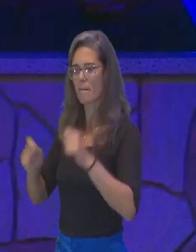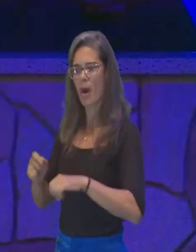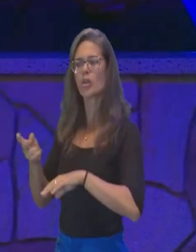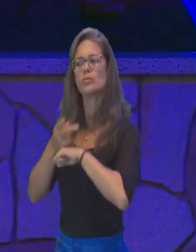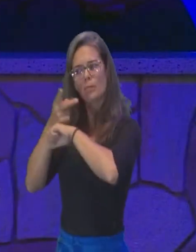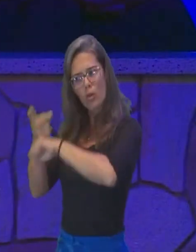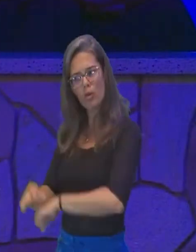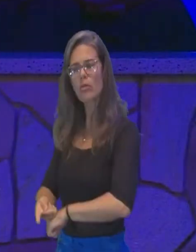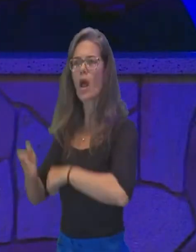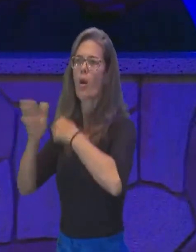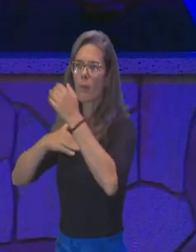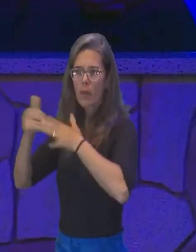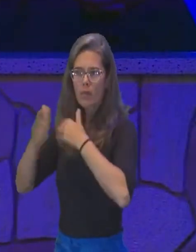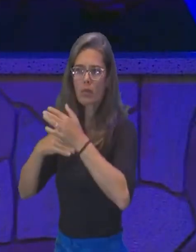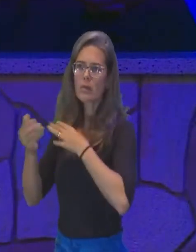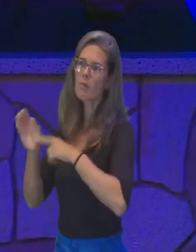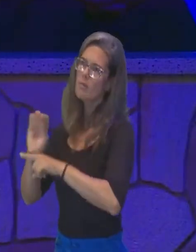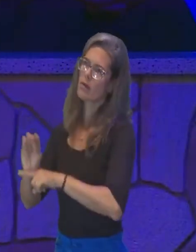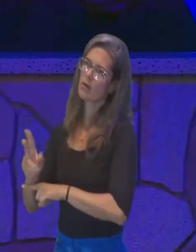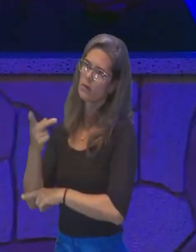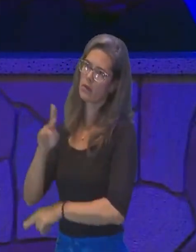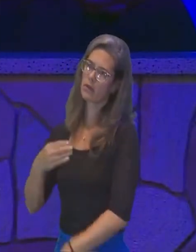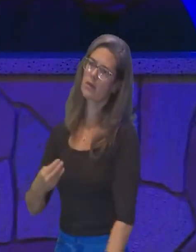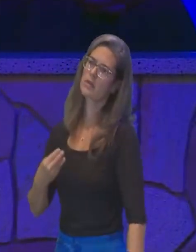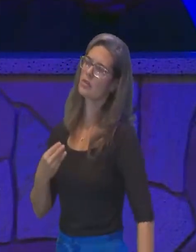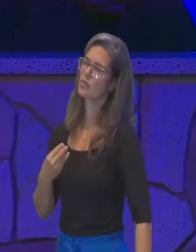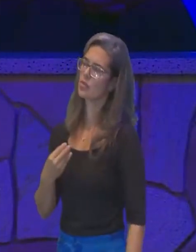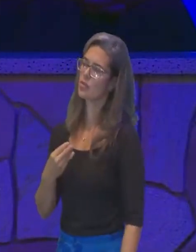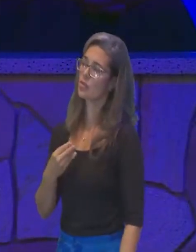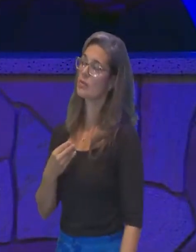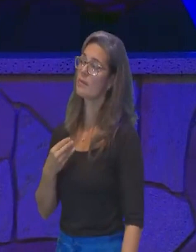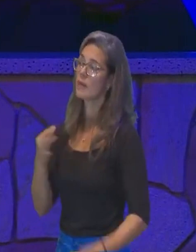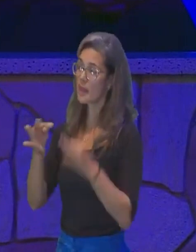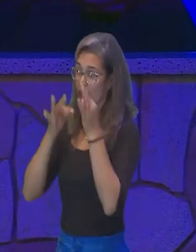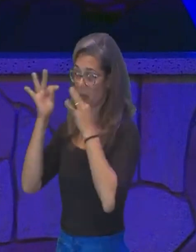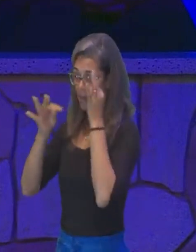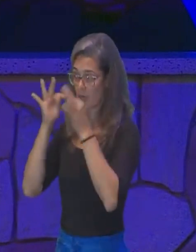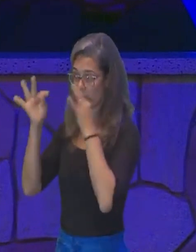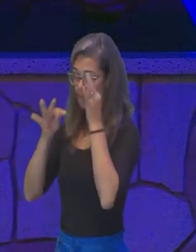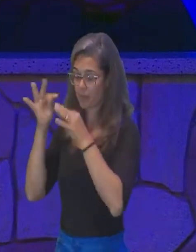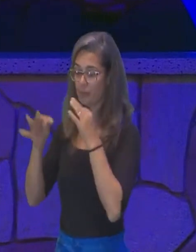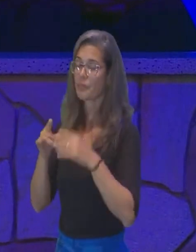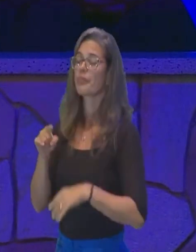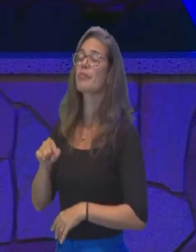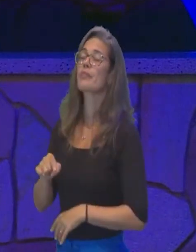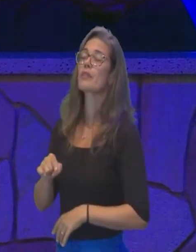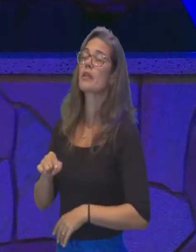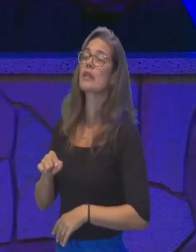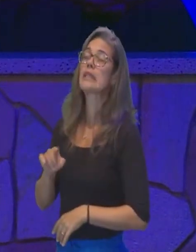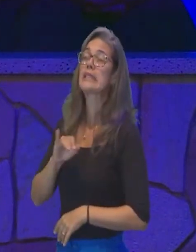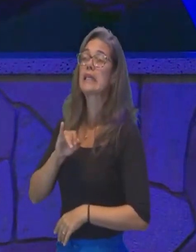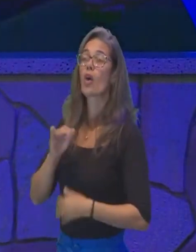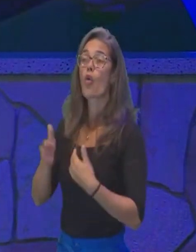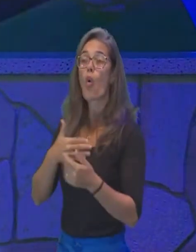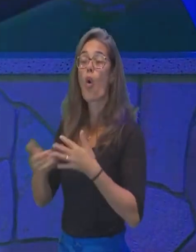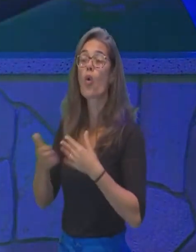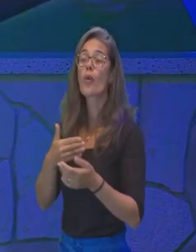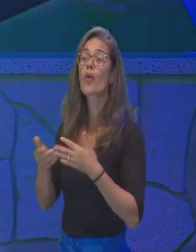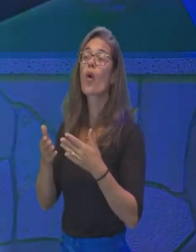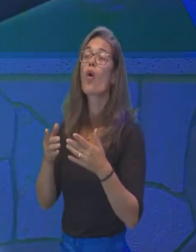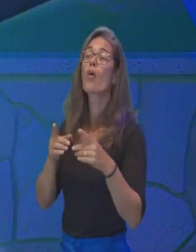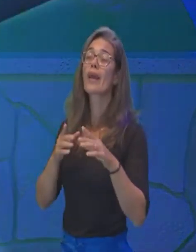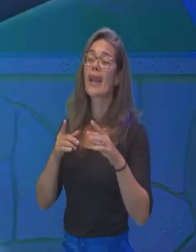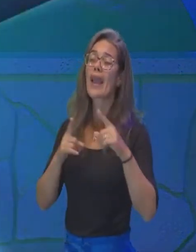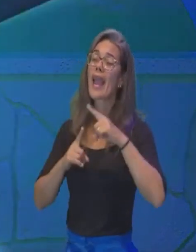terapeuta profissional para cuidar das suas emoções, queridos. 2, qualquer tipo de perseguição